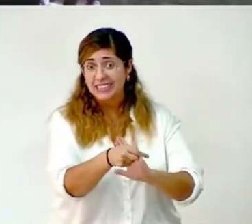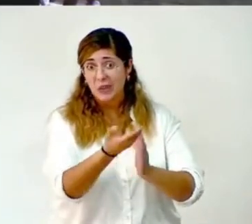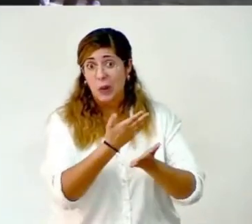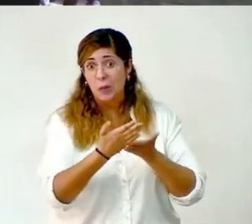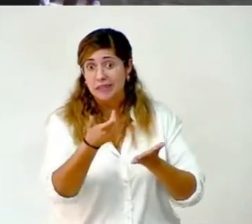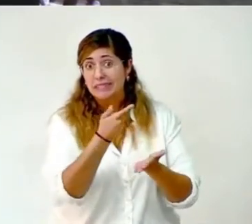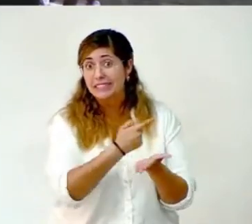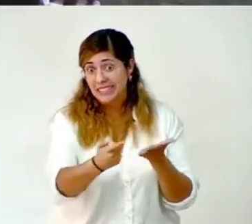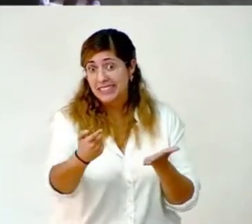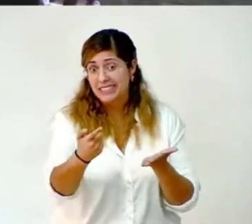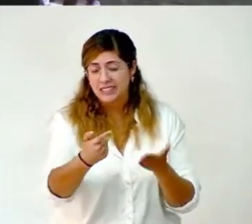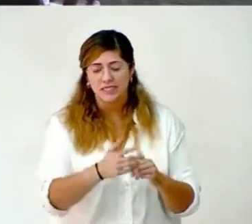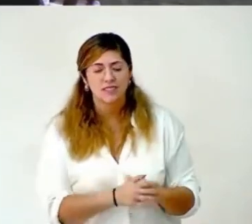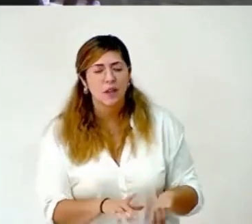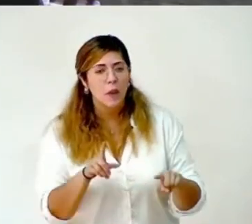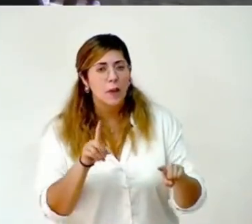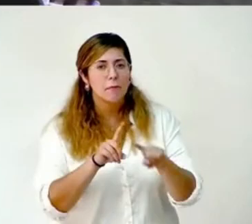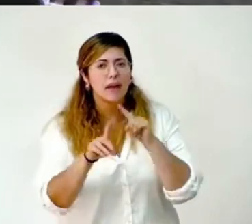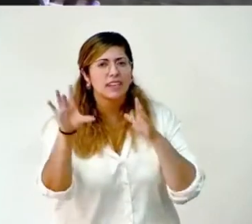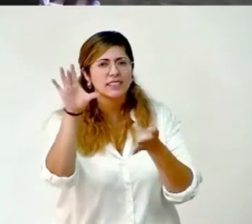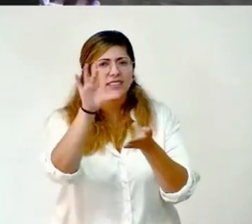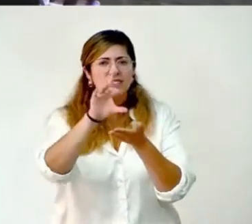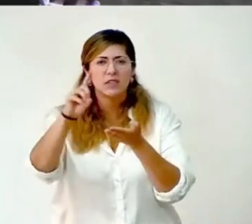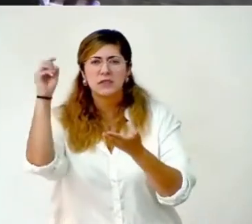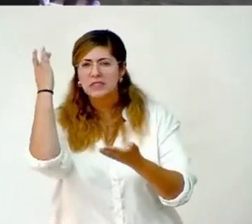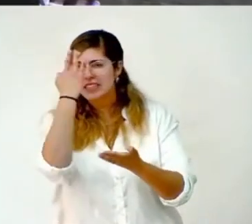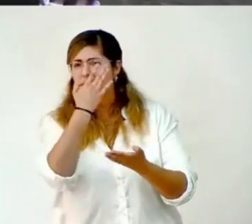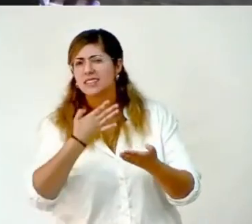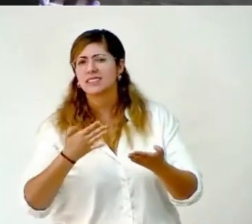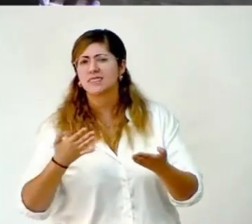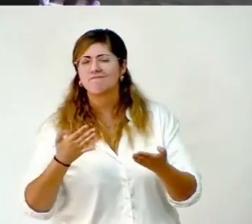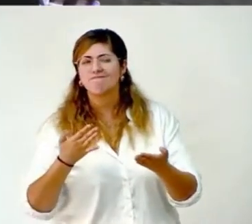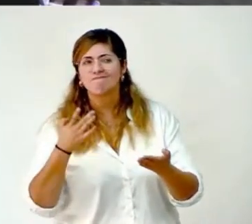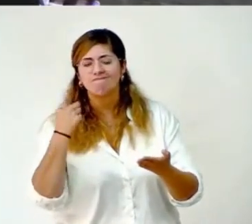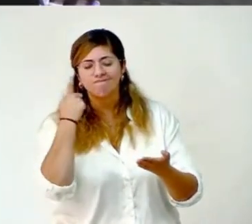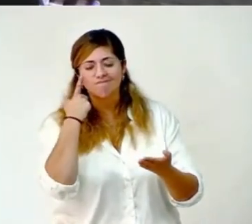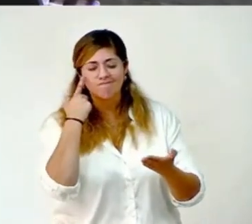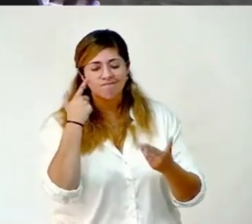dela, mas Ele manifesta a sua graça e o seu amor.